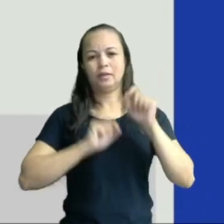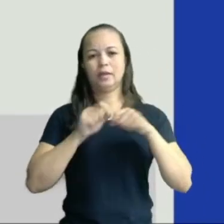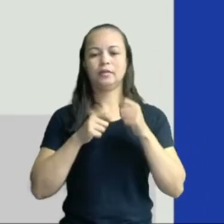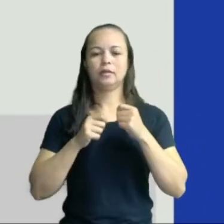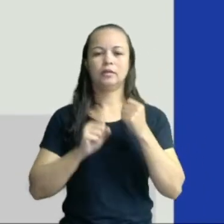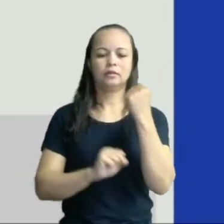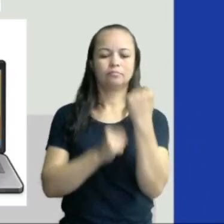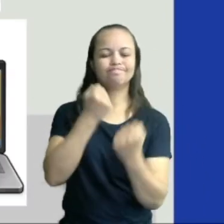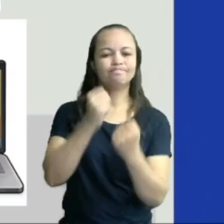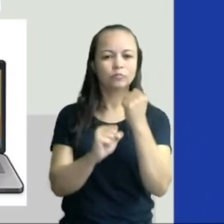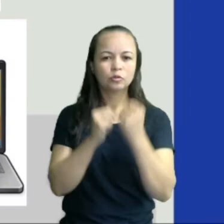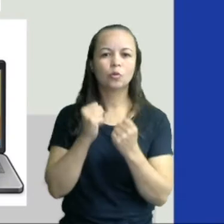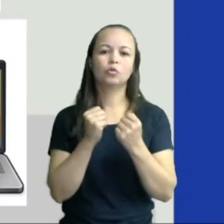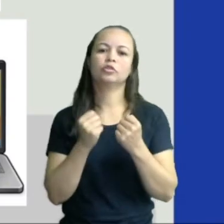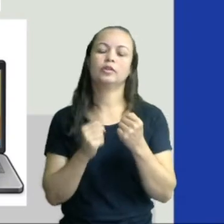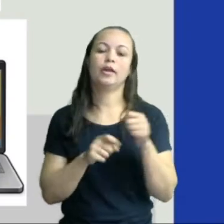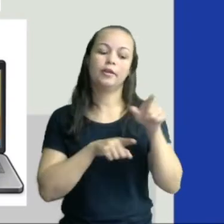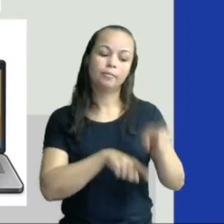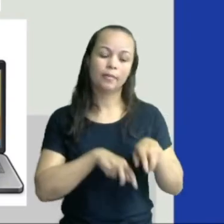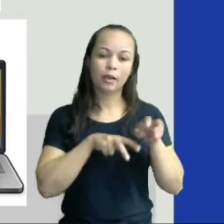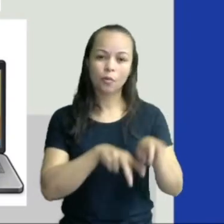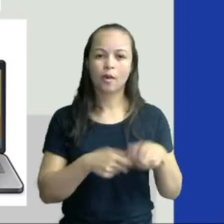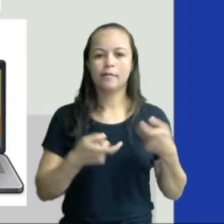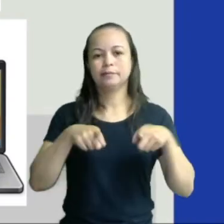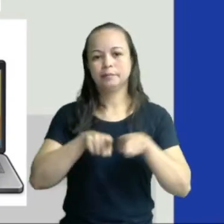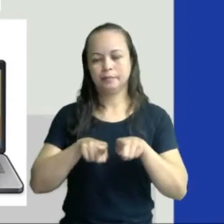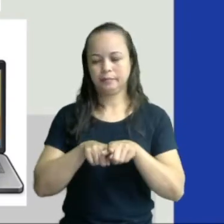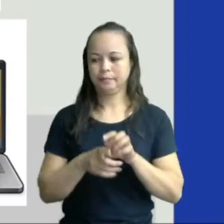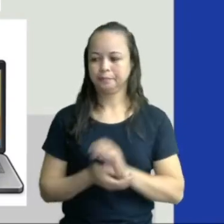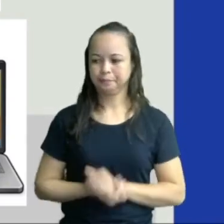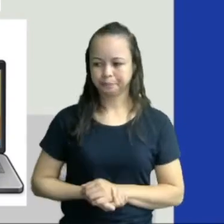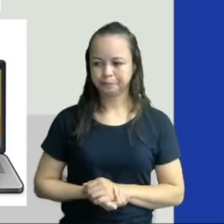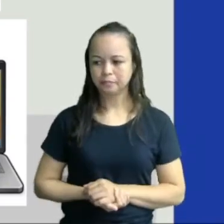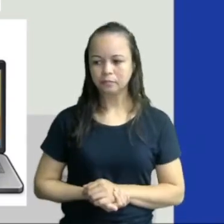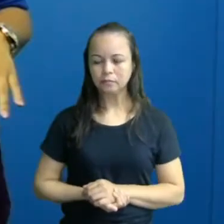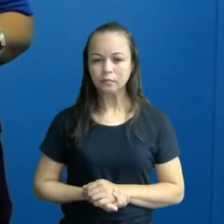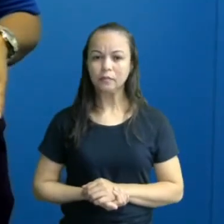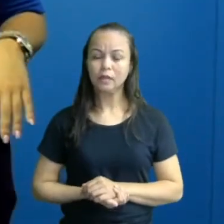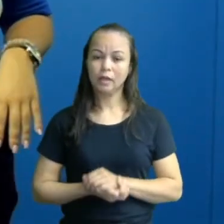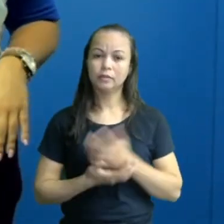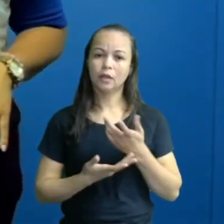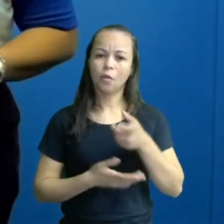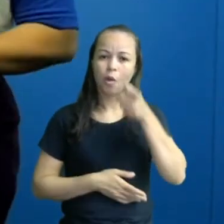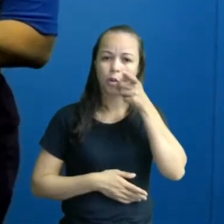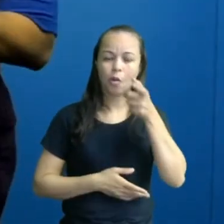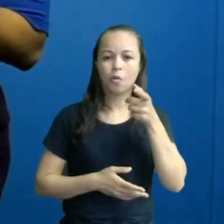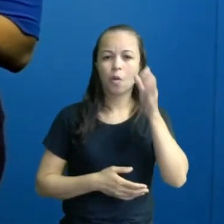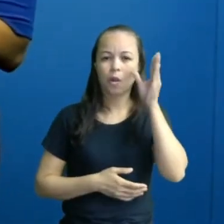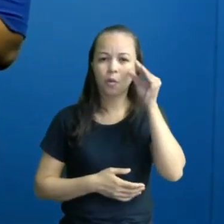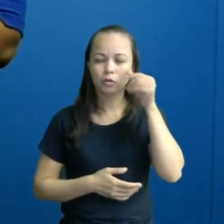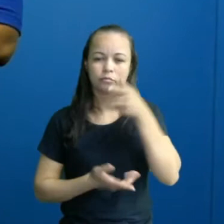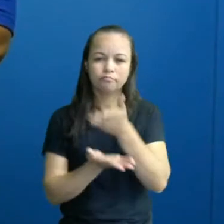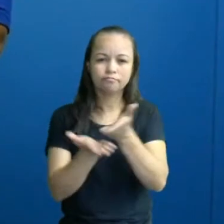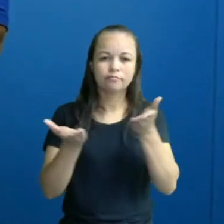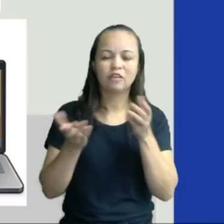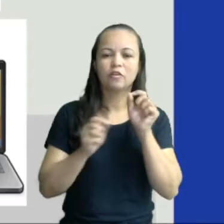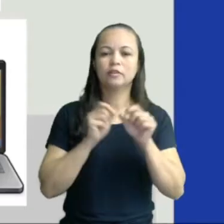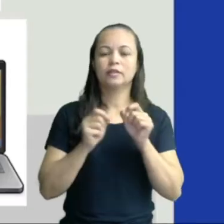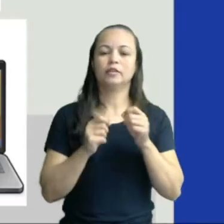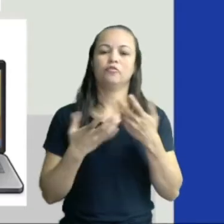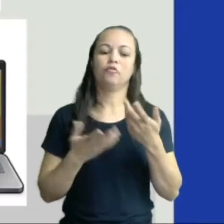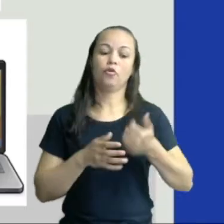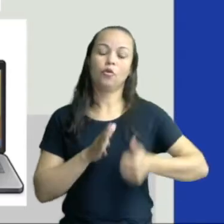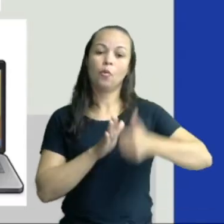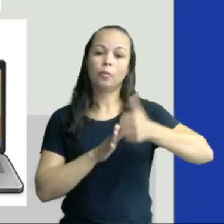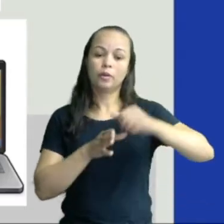indústria. Olha só, eu trouxe para vocês uma curiosidade sobre o extrativismo. Ele foi a primeira atividade